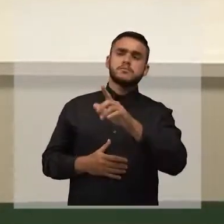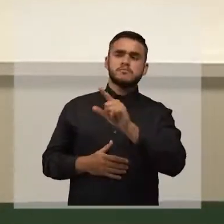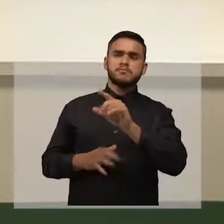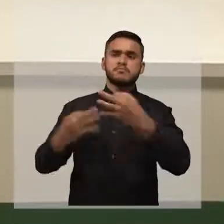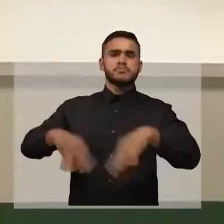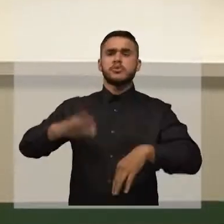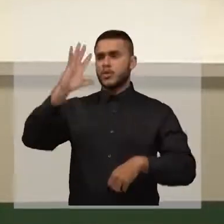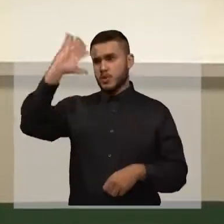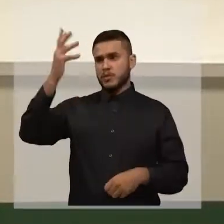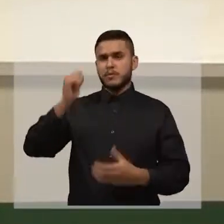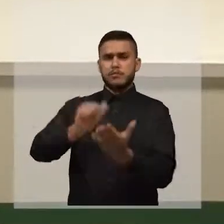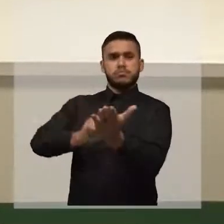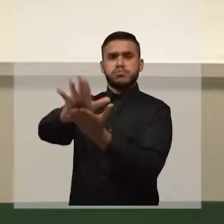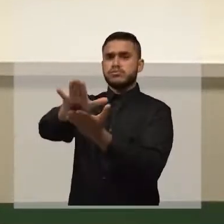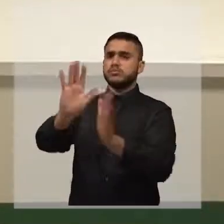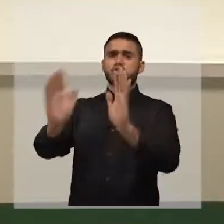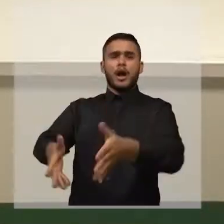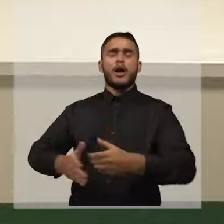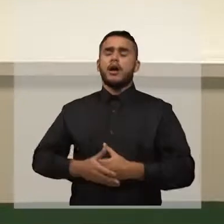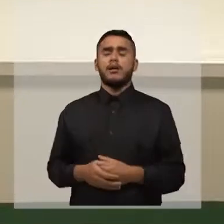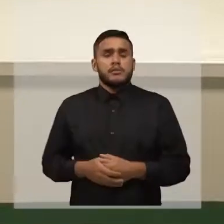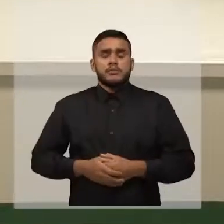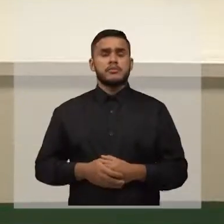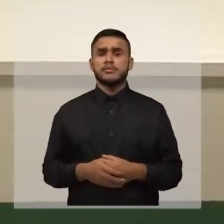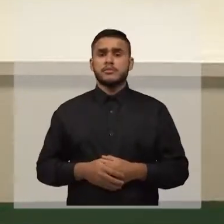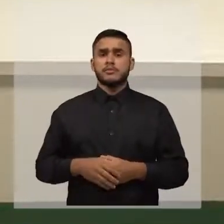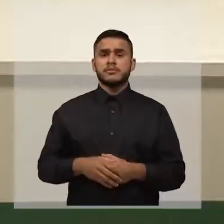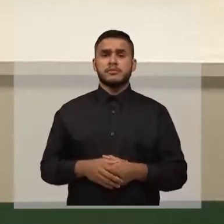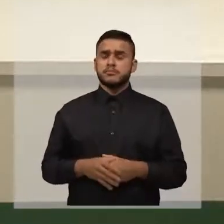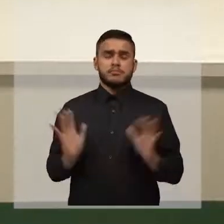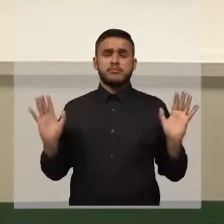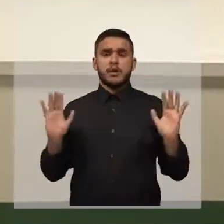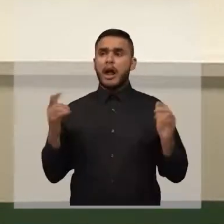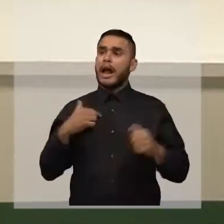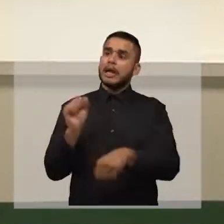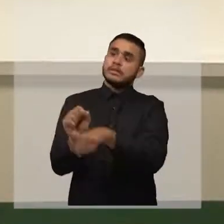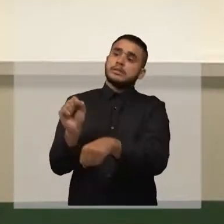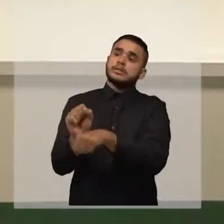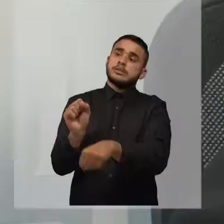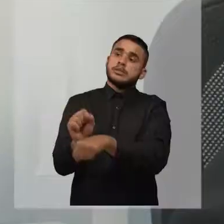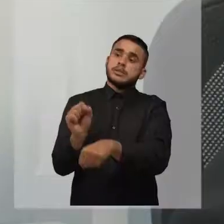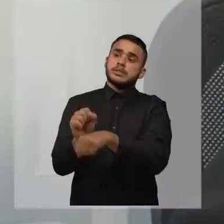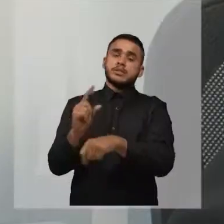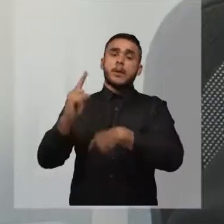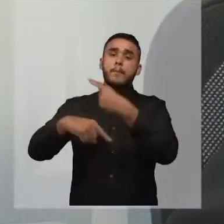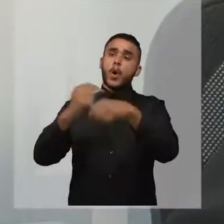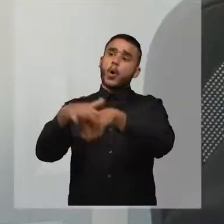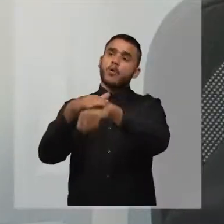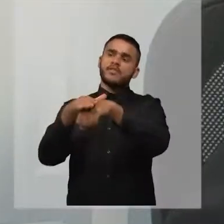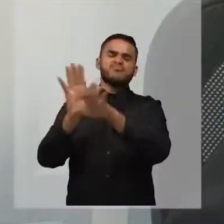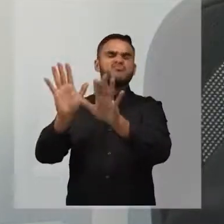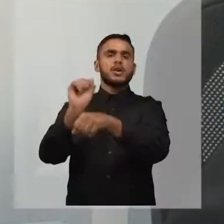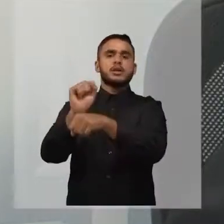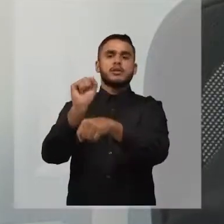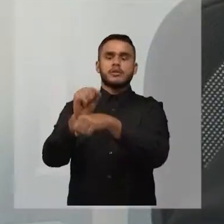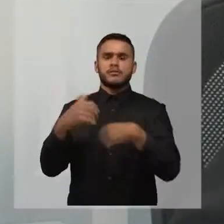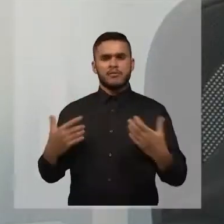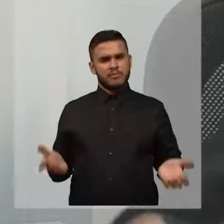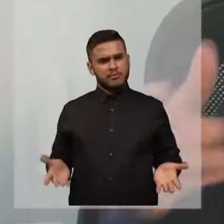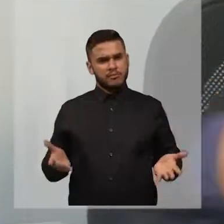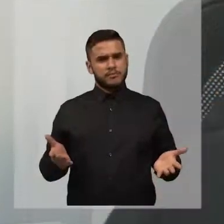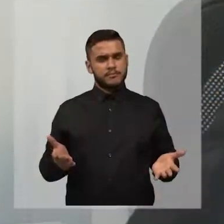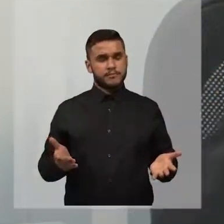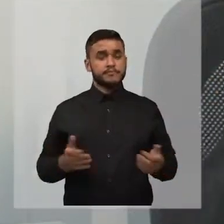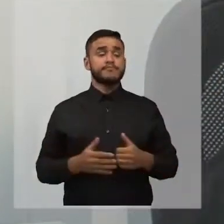já tivesse o ato de exoneração do ministro, cara. É que acabou a história. Deixa eu usar um termo aqui bem simples,